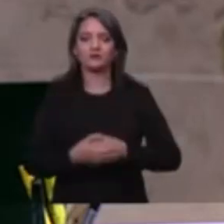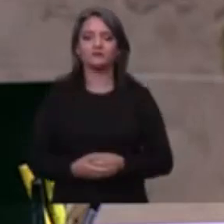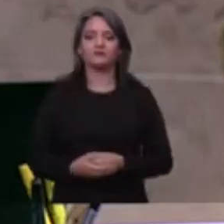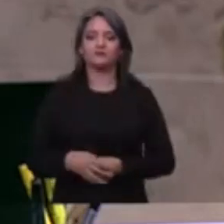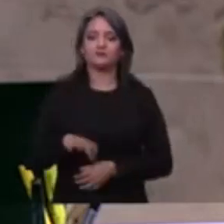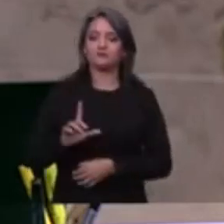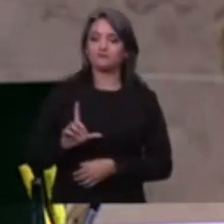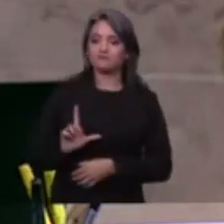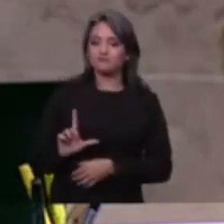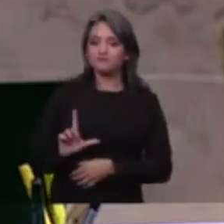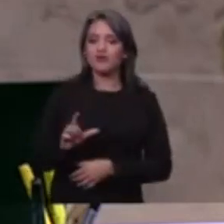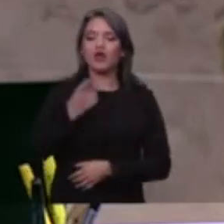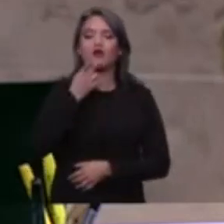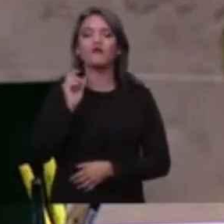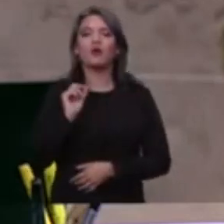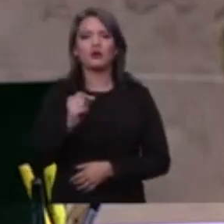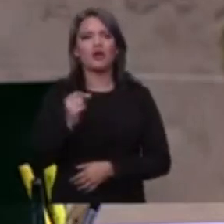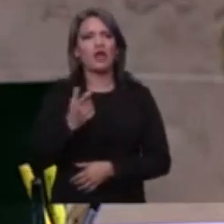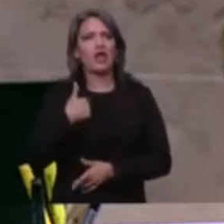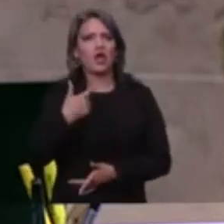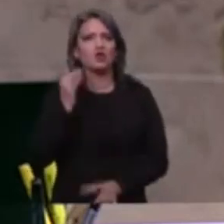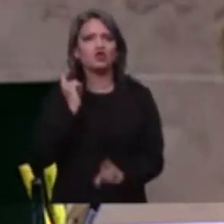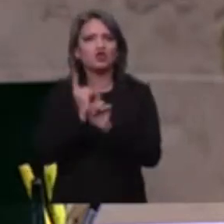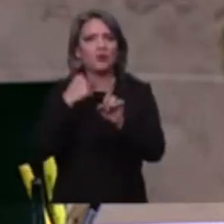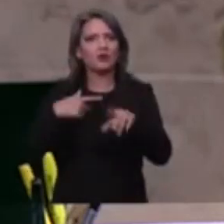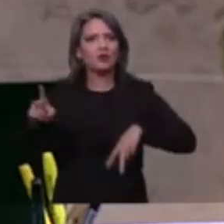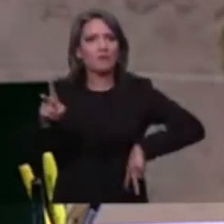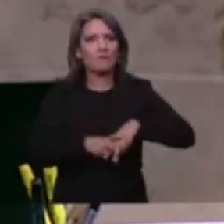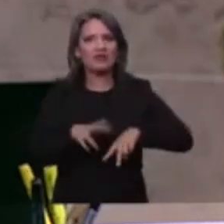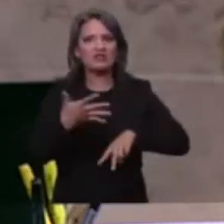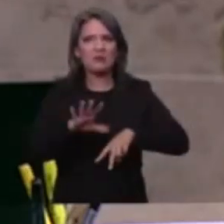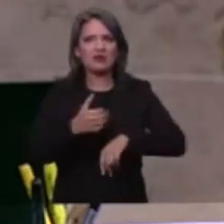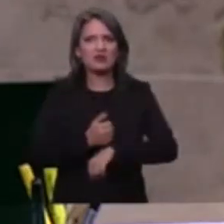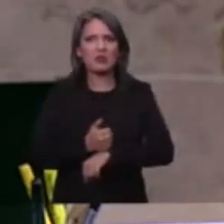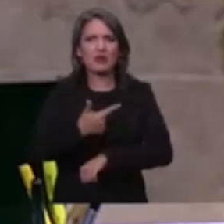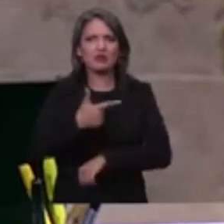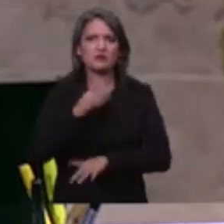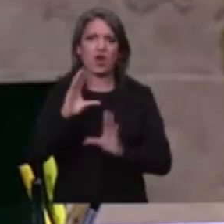L. Que somente soube que seria preso por volta da meia-noite.